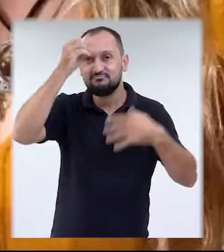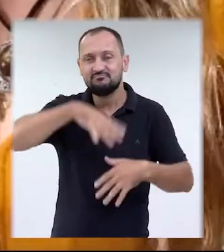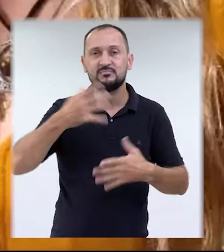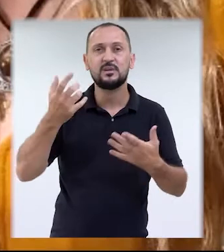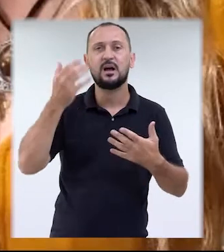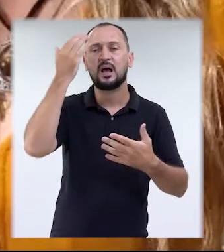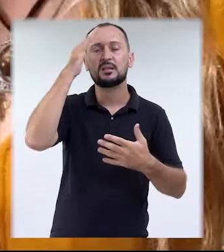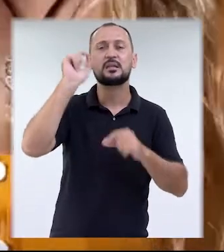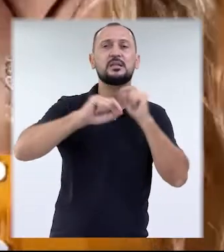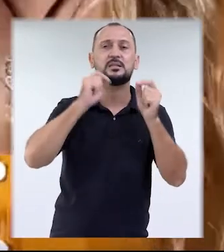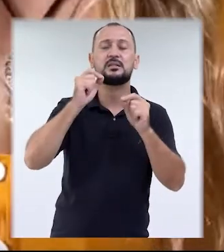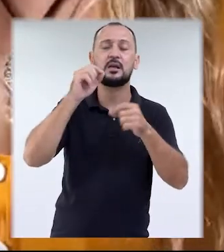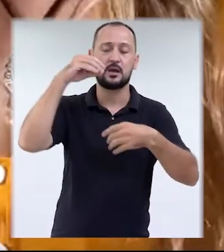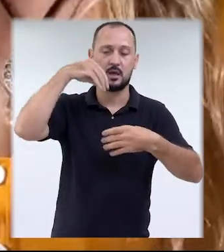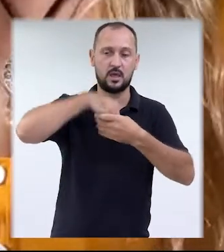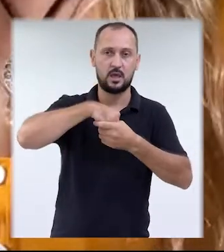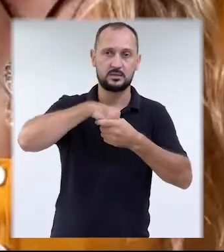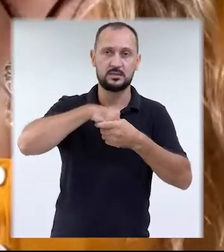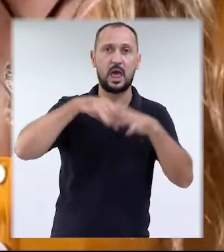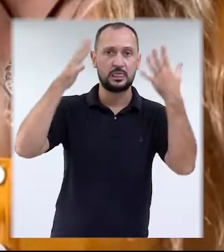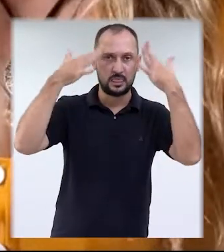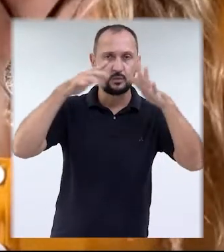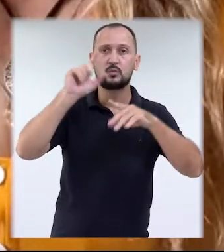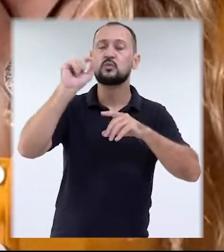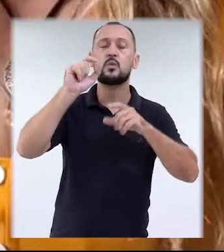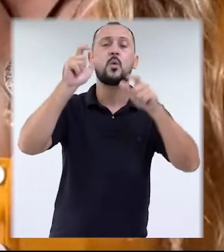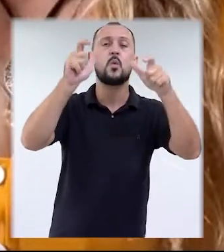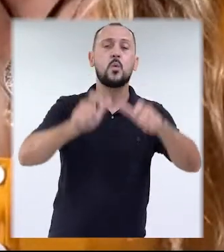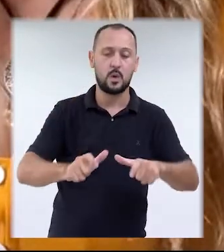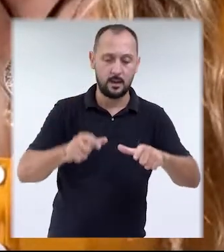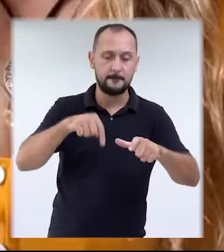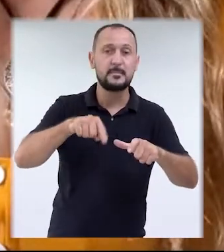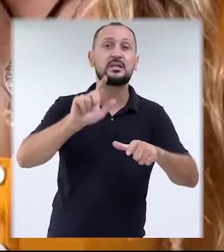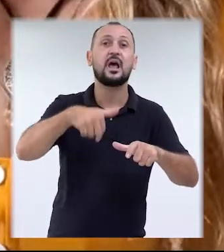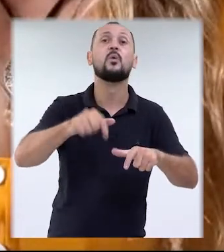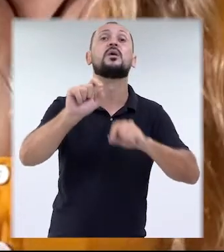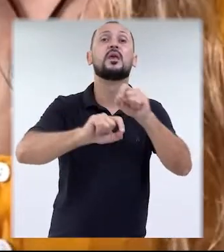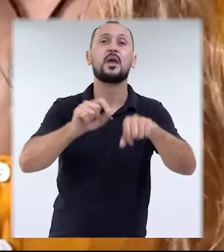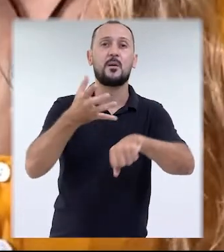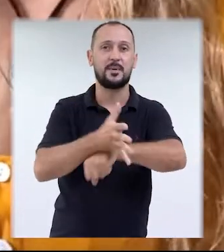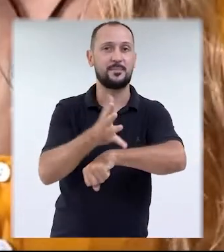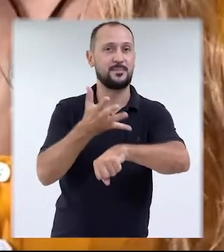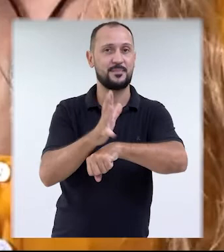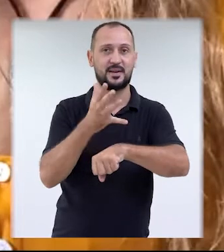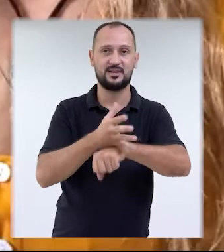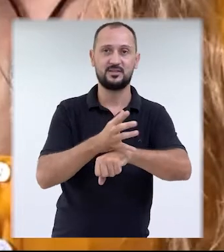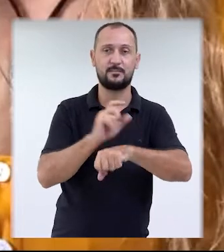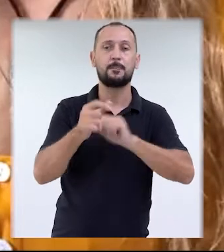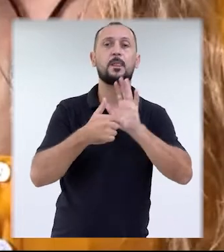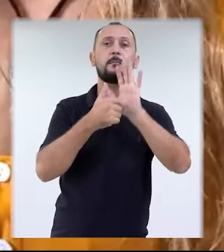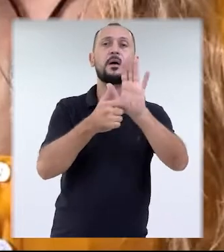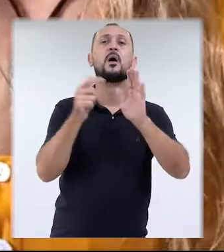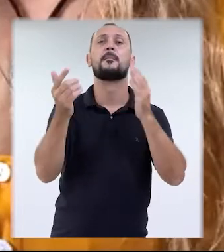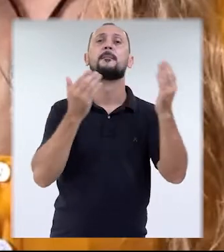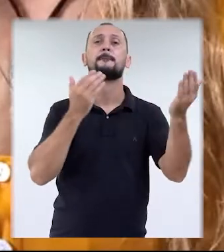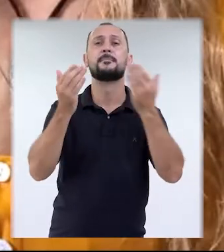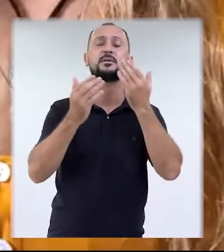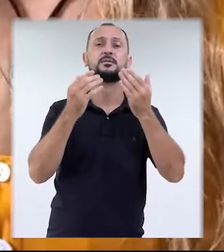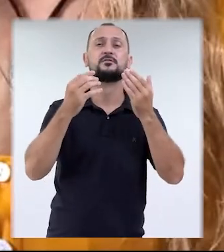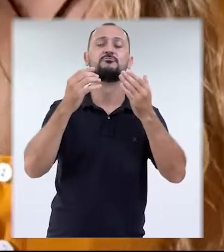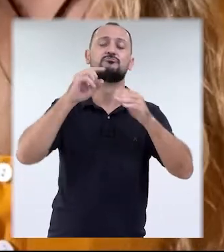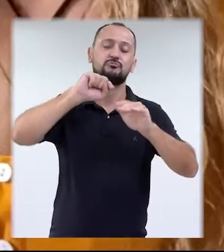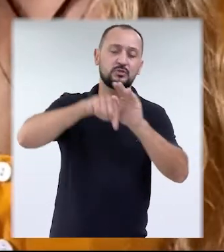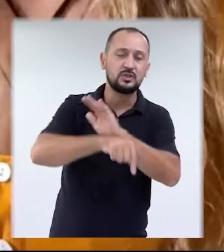A compreensão da natureza da mulher selvagem não é uma religião, mas uma prática. Trata-se de uma psicologia